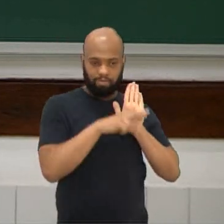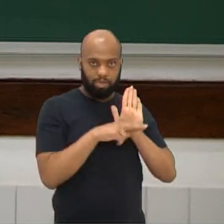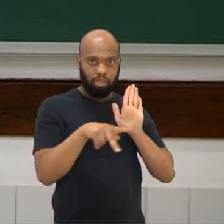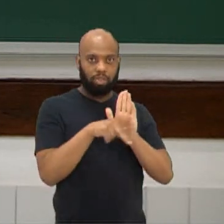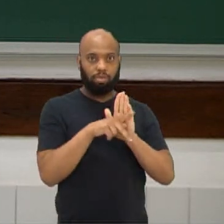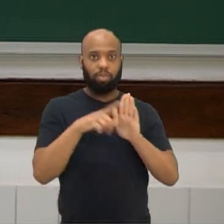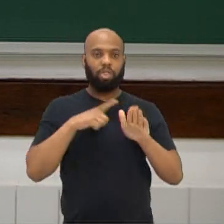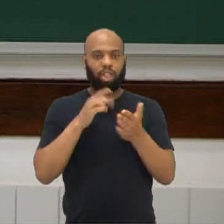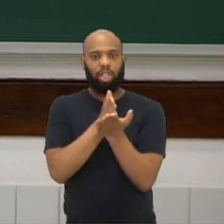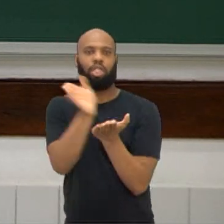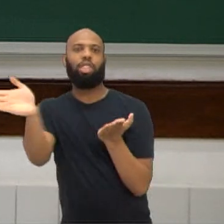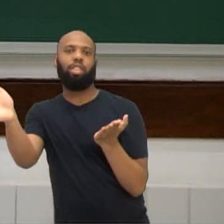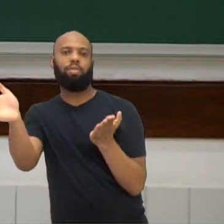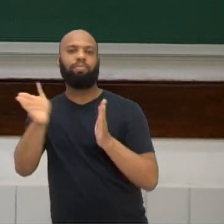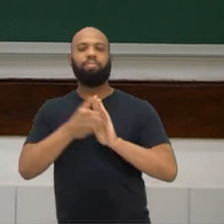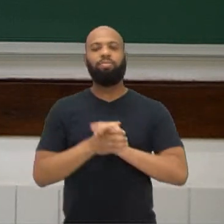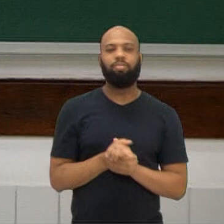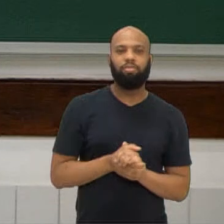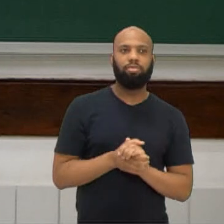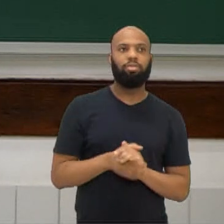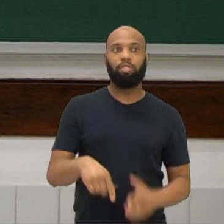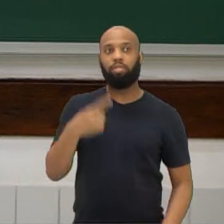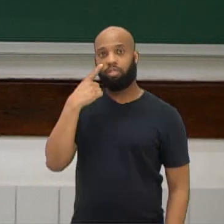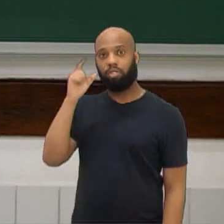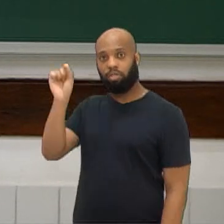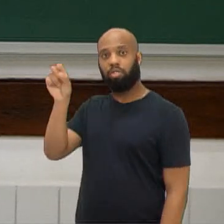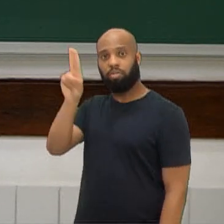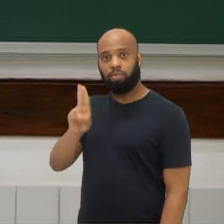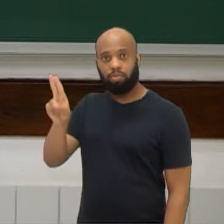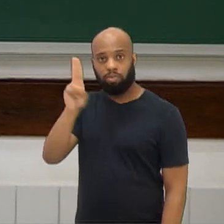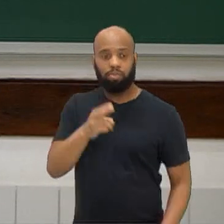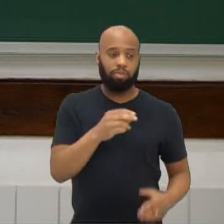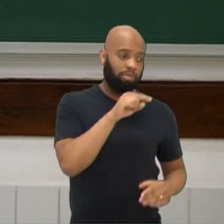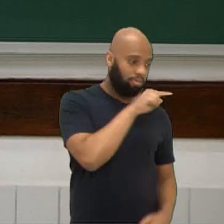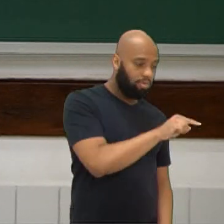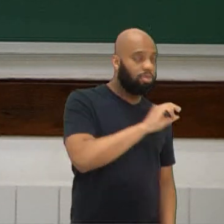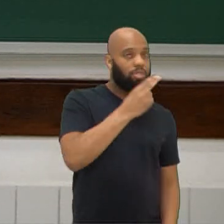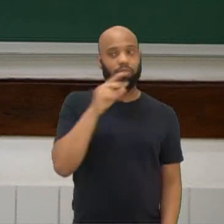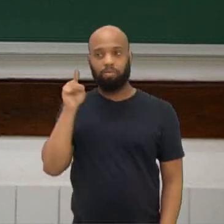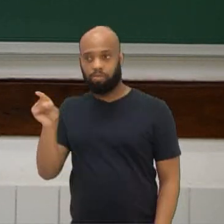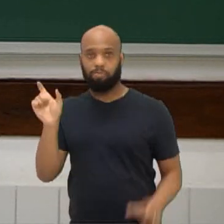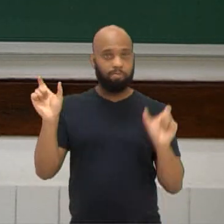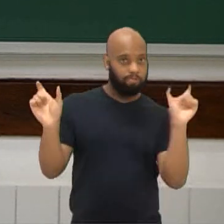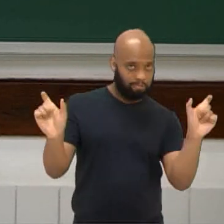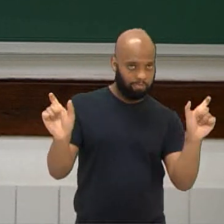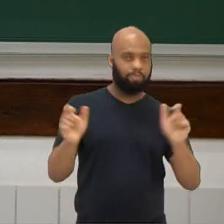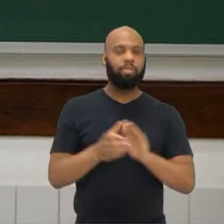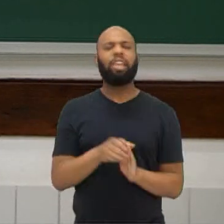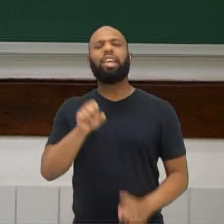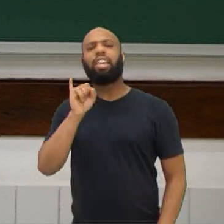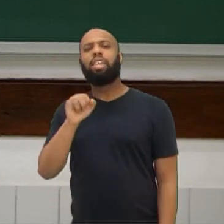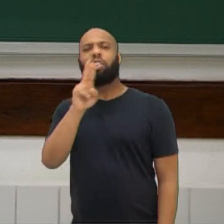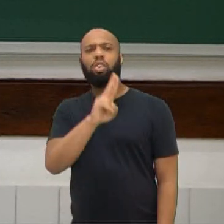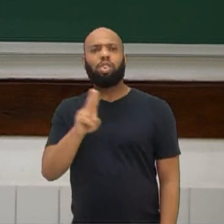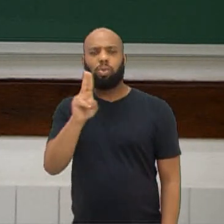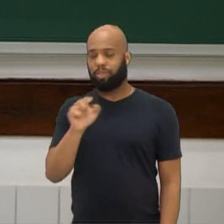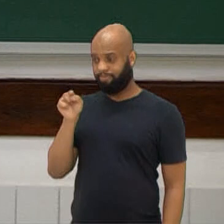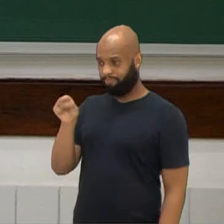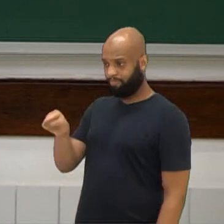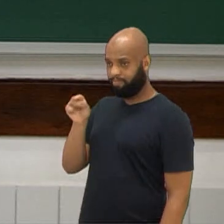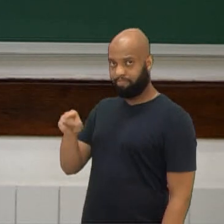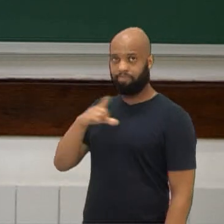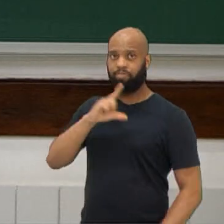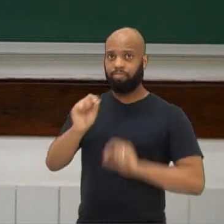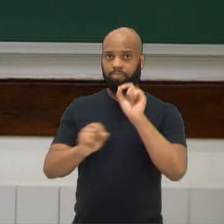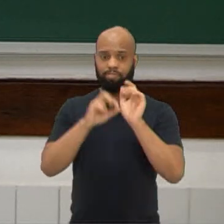do mucho. Então, aqui é preciso aplicar muy ou mucho. E lembrem, se for aplicar mucho,